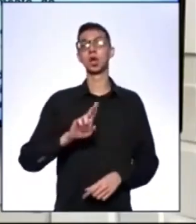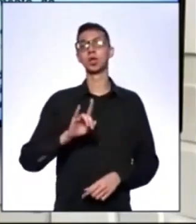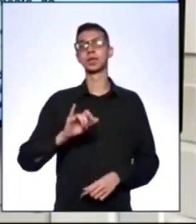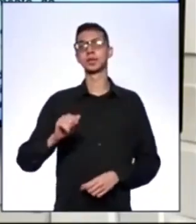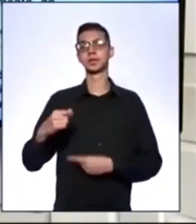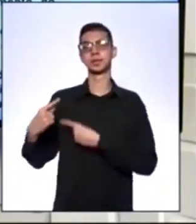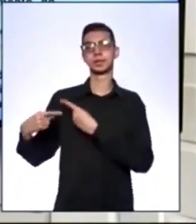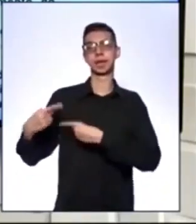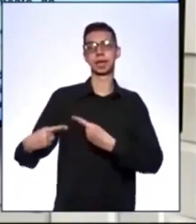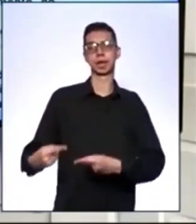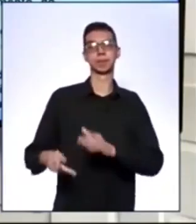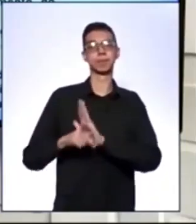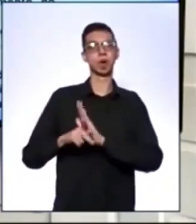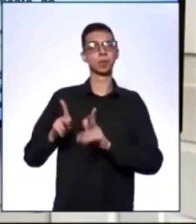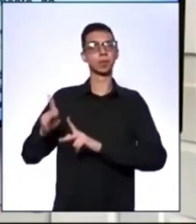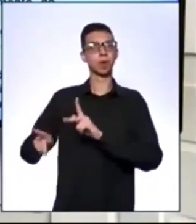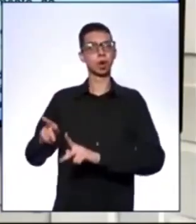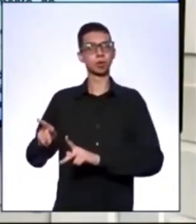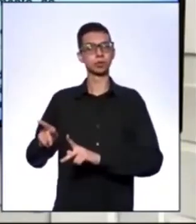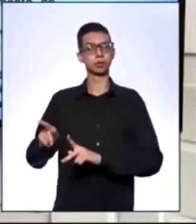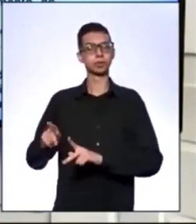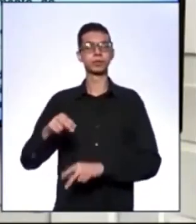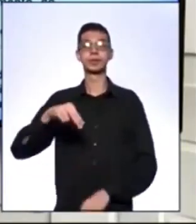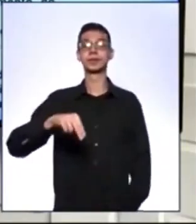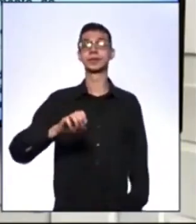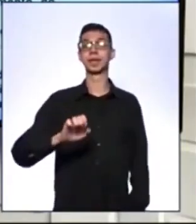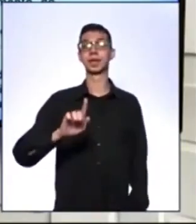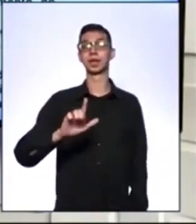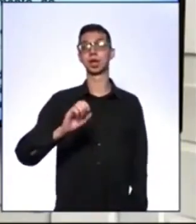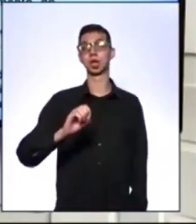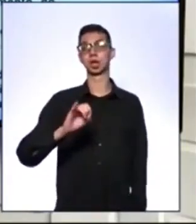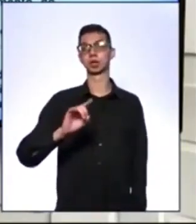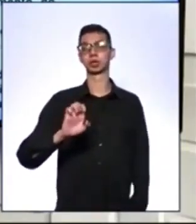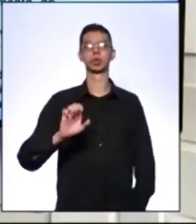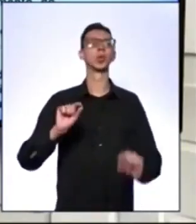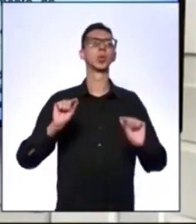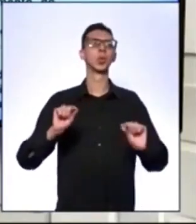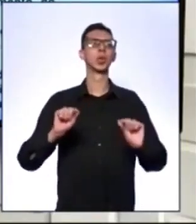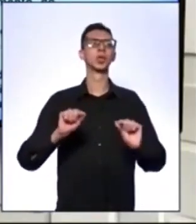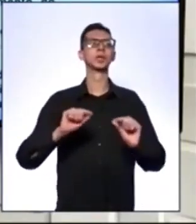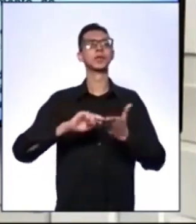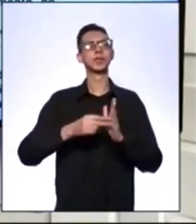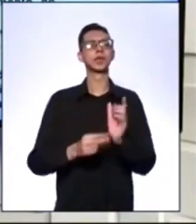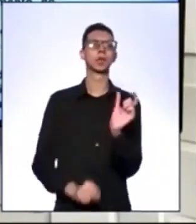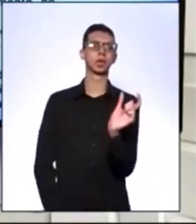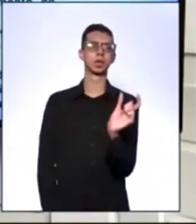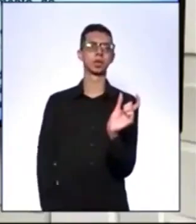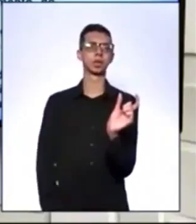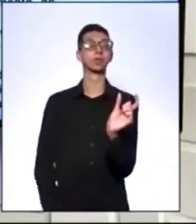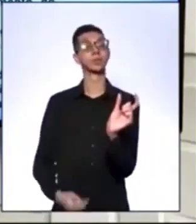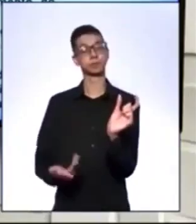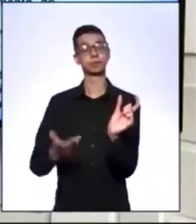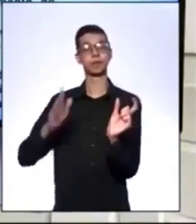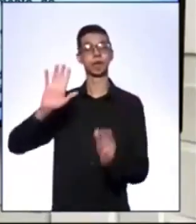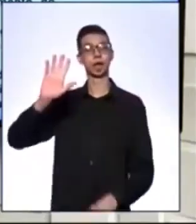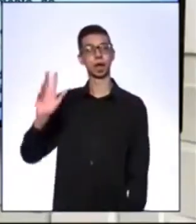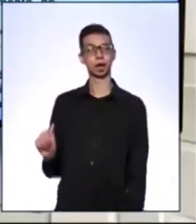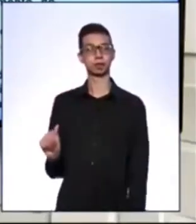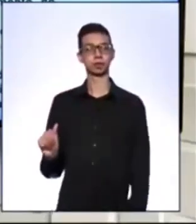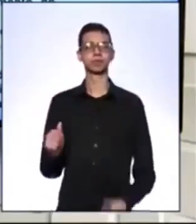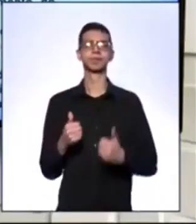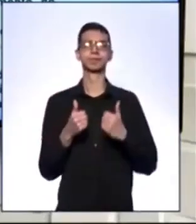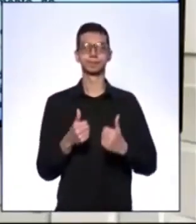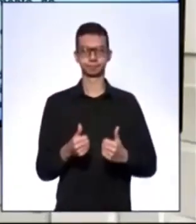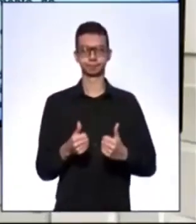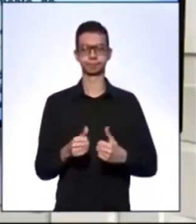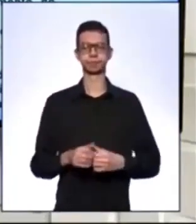do qual a Luzia fazia parte, tinha origem negroide, isto é, africana. Tá? Vamos lá, então. Então,